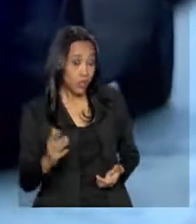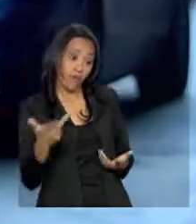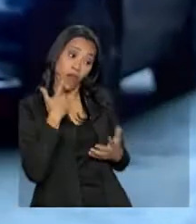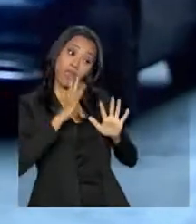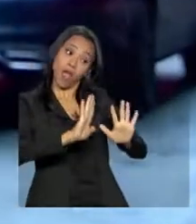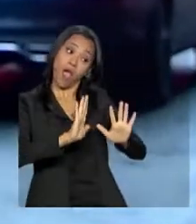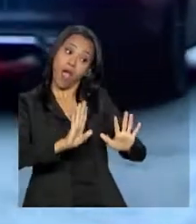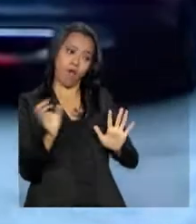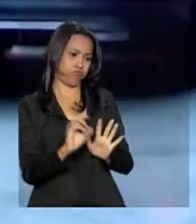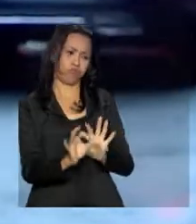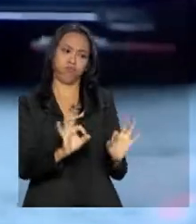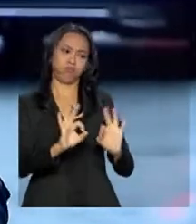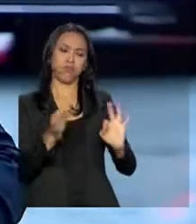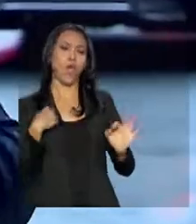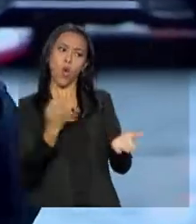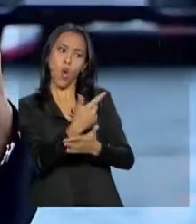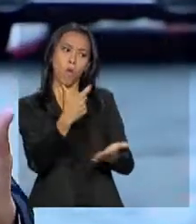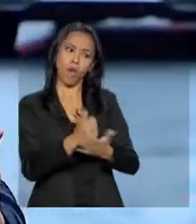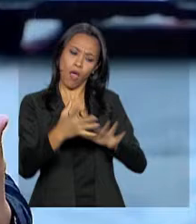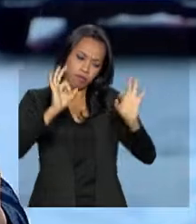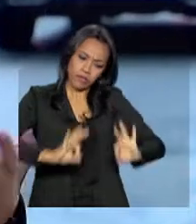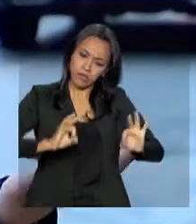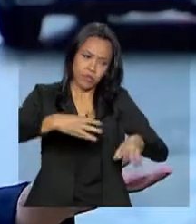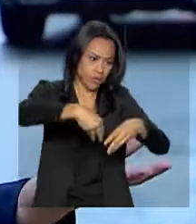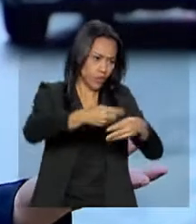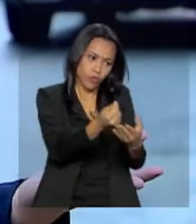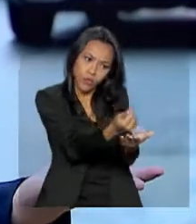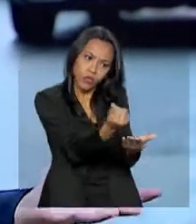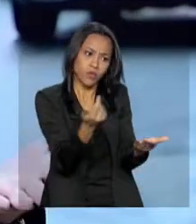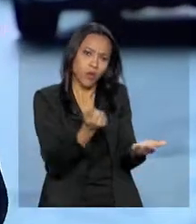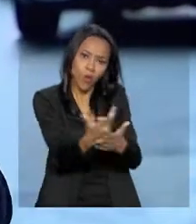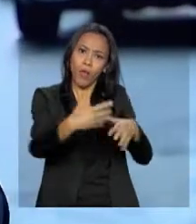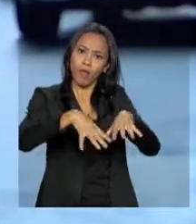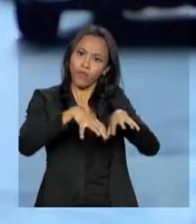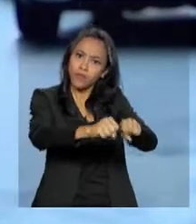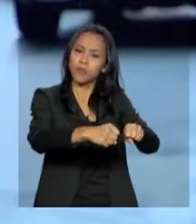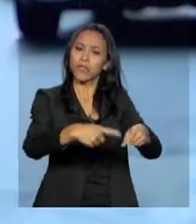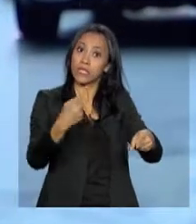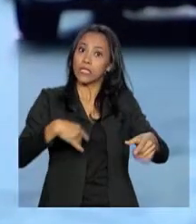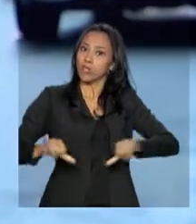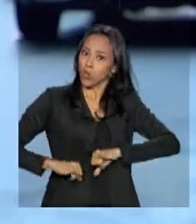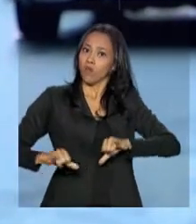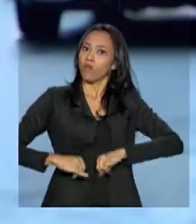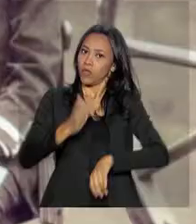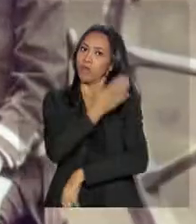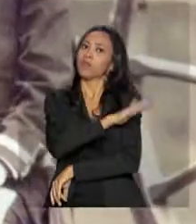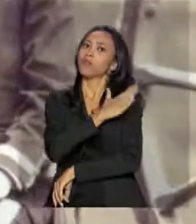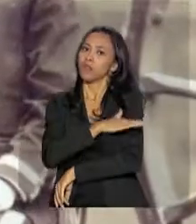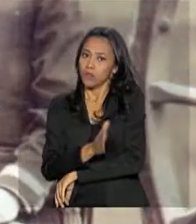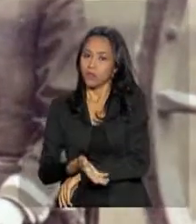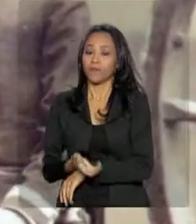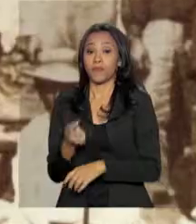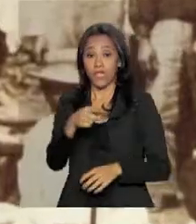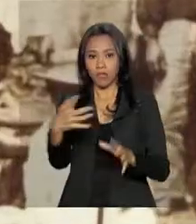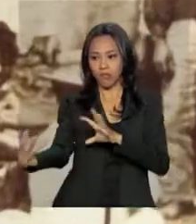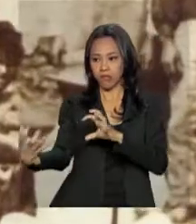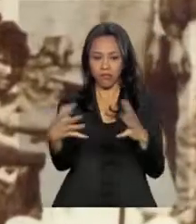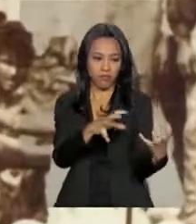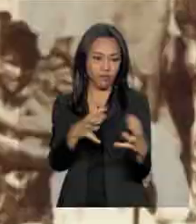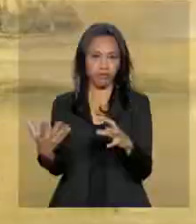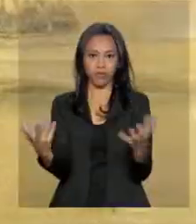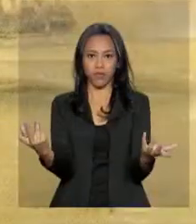decidiu diziam que compravam legalmente essas terras e quando chegaram aqui sofreram com o preconceito esse clima de rivalidade